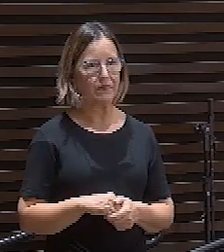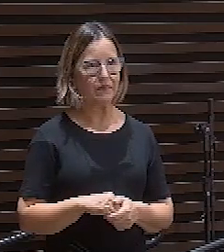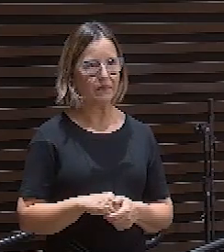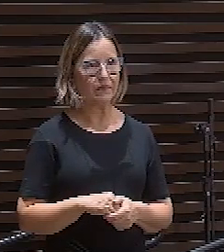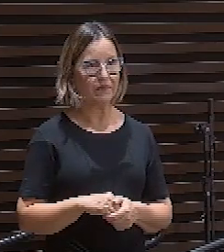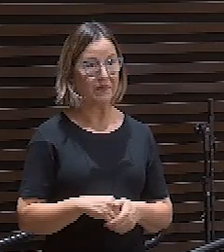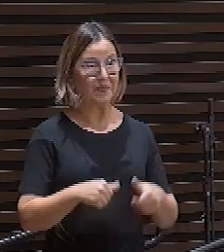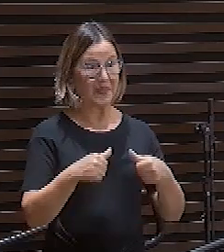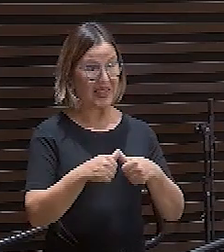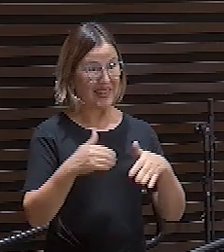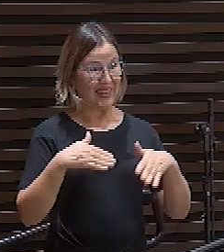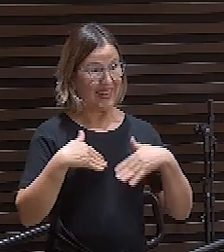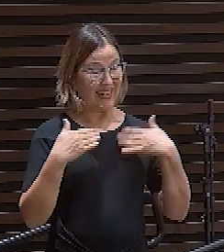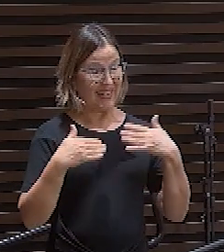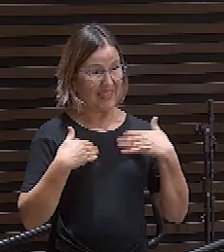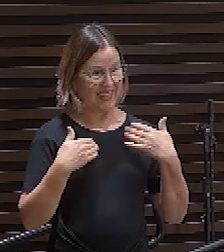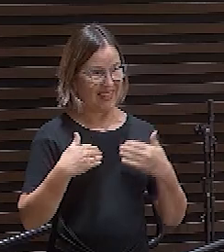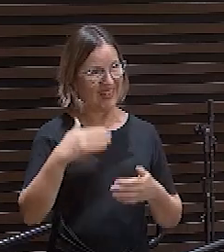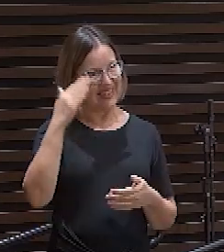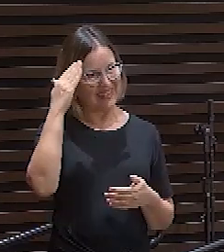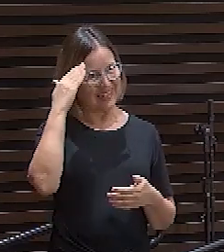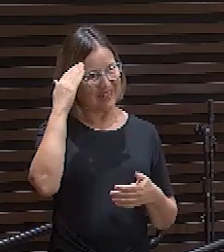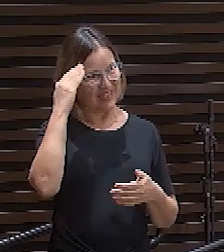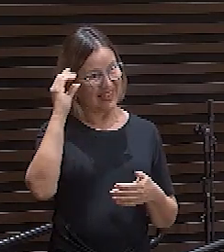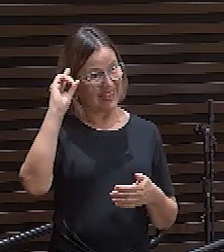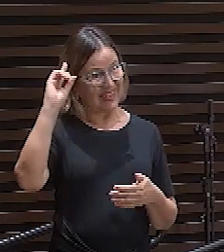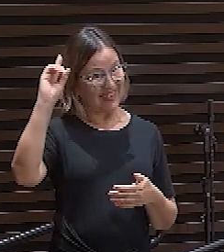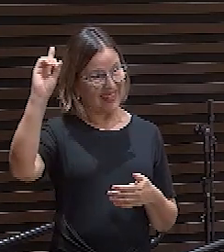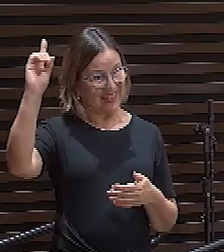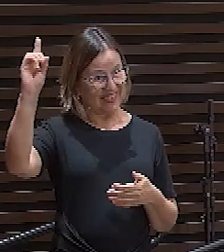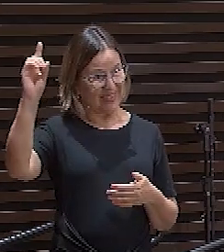Essa é a alegria de sabermos o que Deus faz com a nossa vida, né?